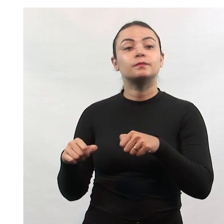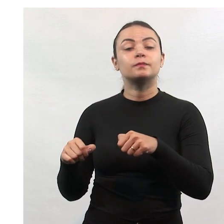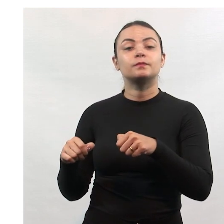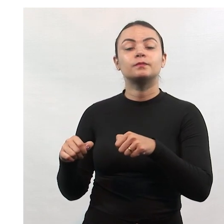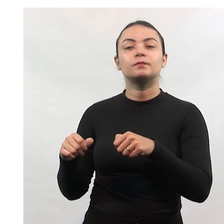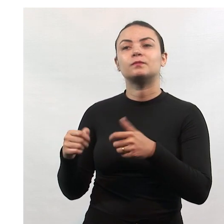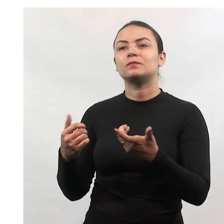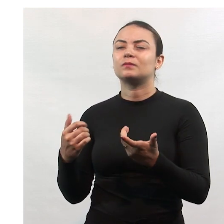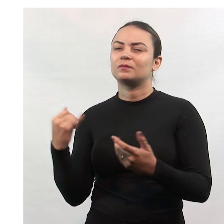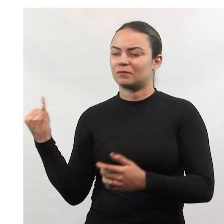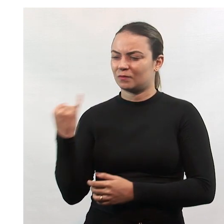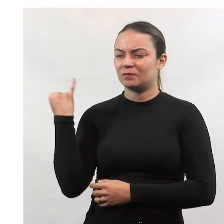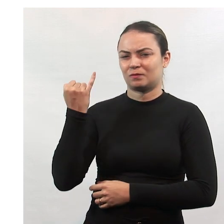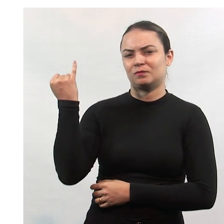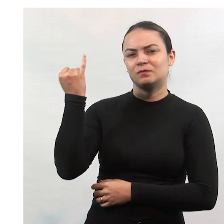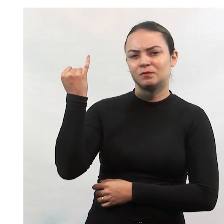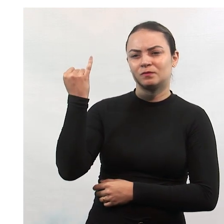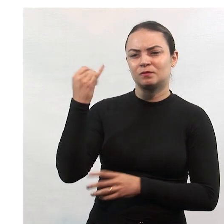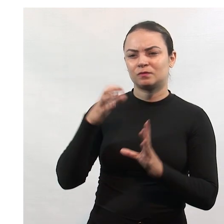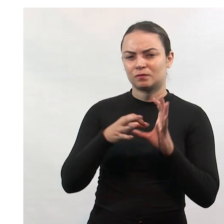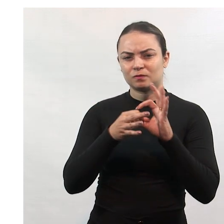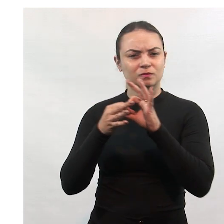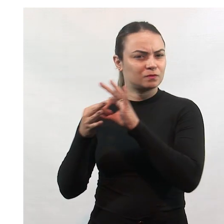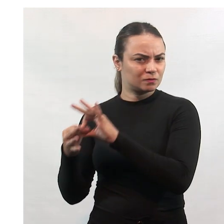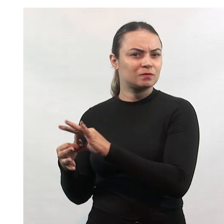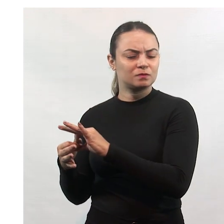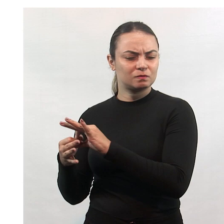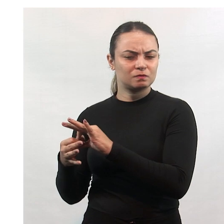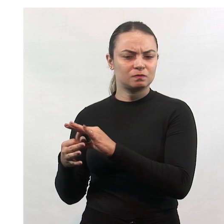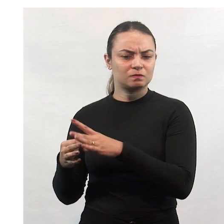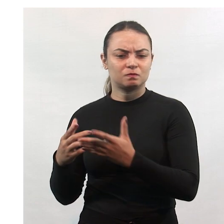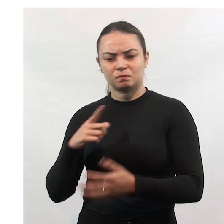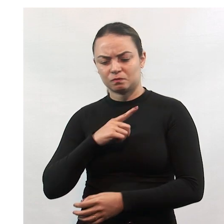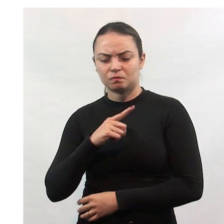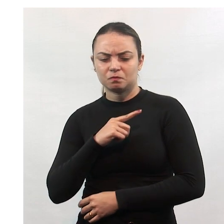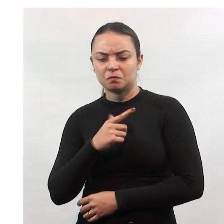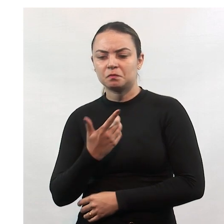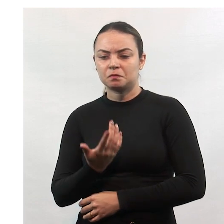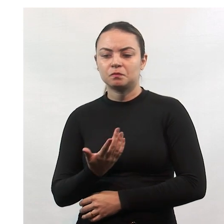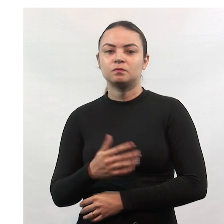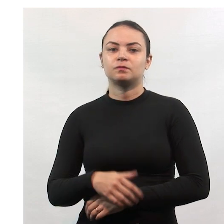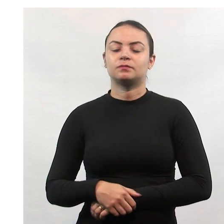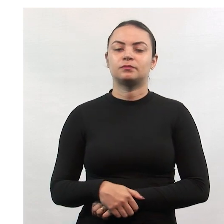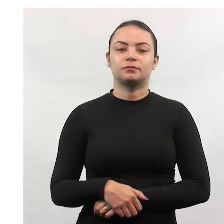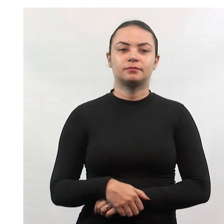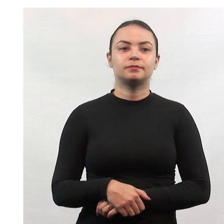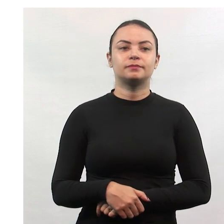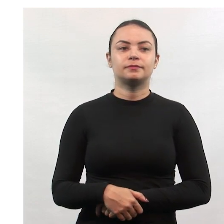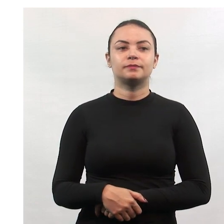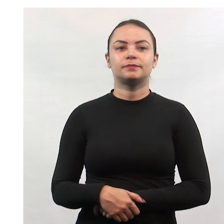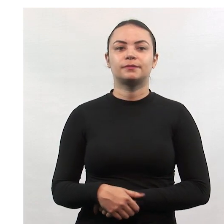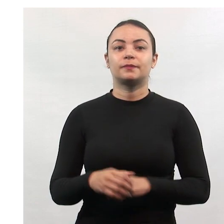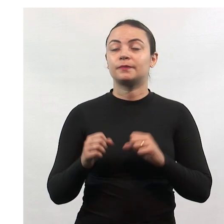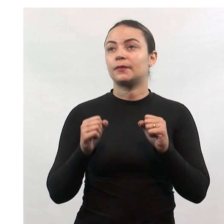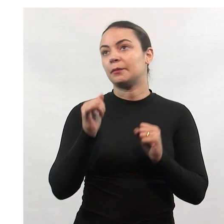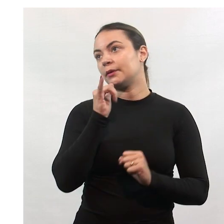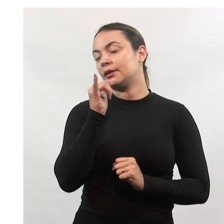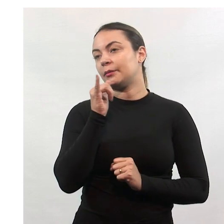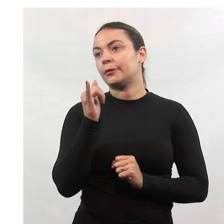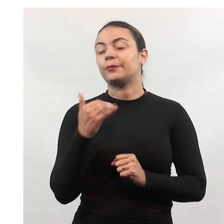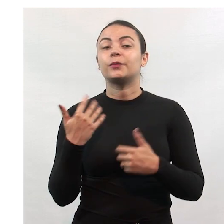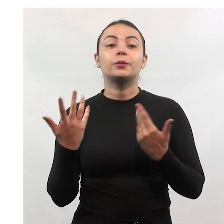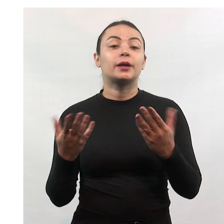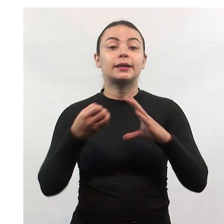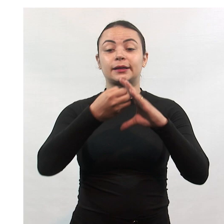ser feita trazendo, né, quais são as características do fato observado, certo? O